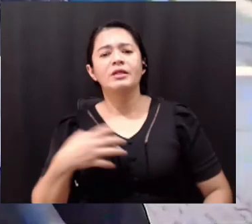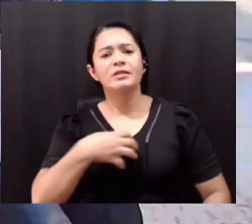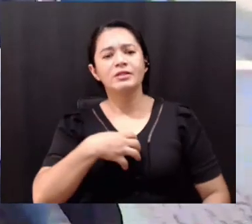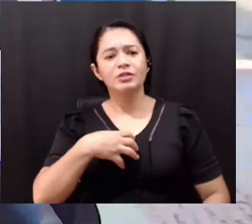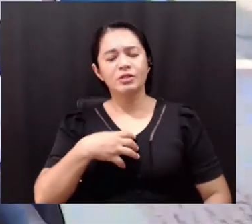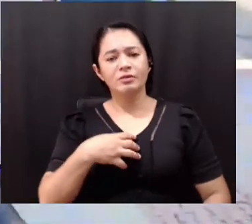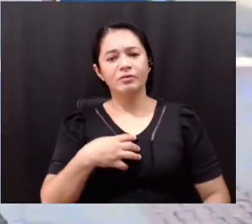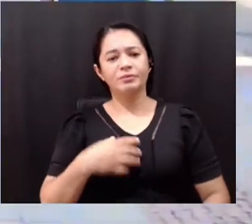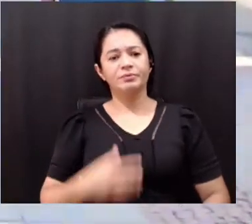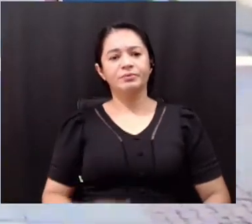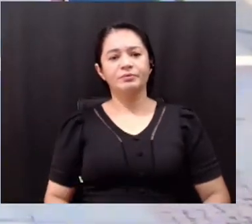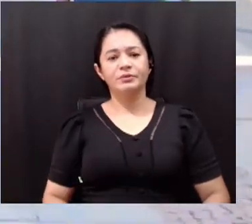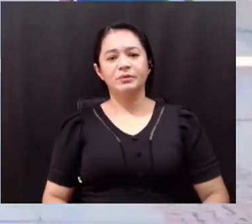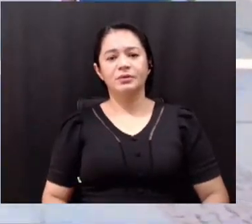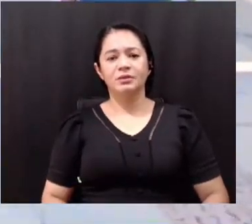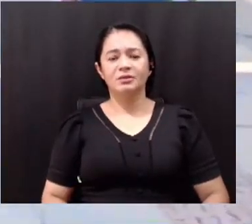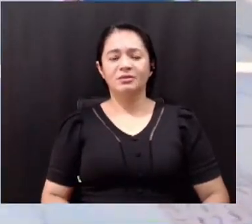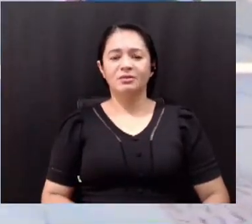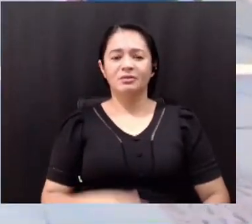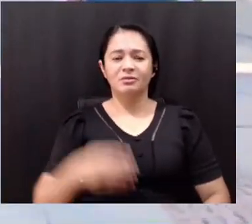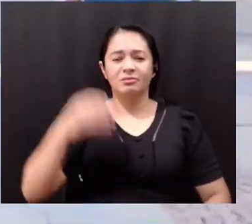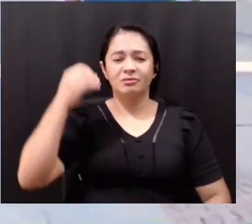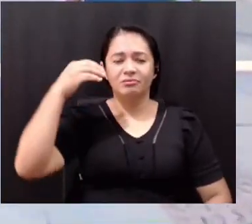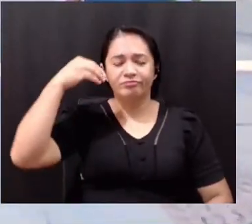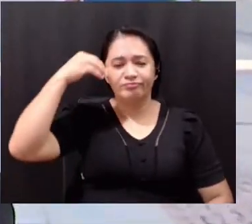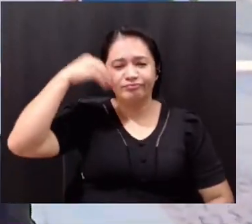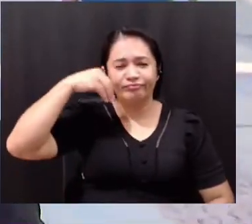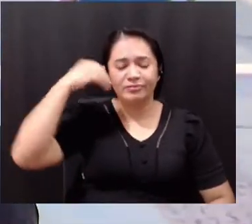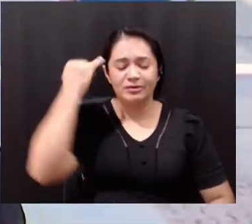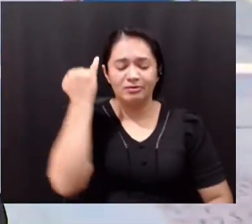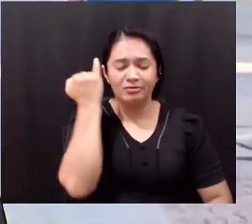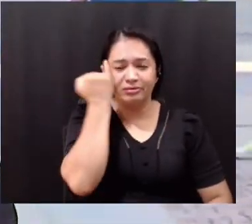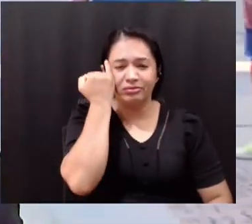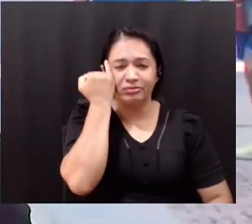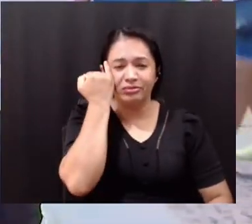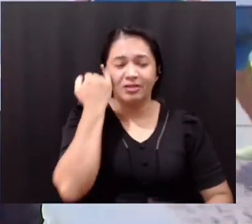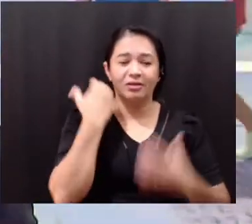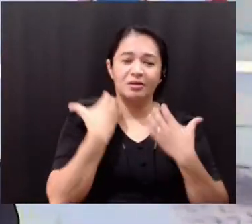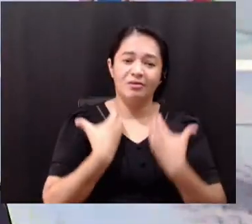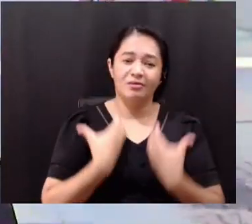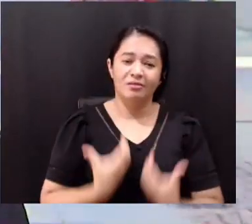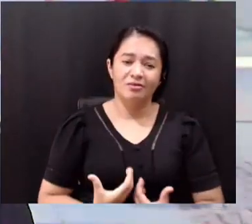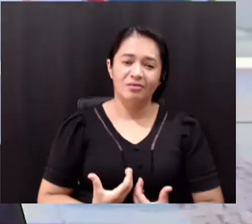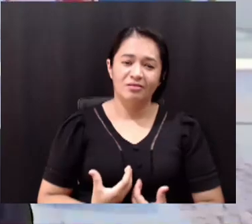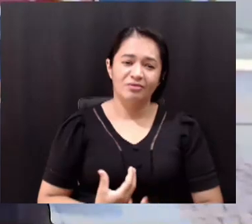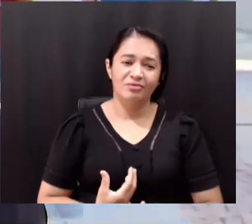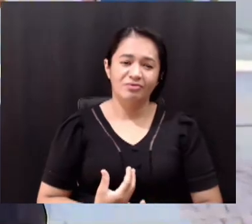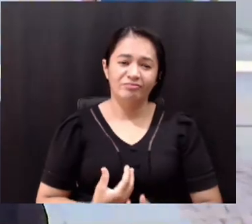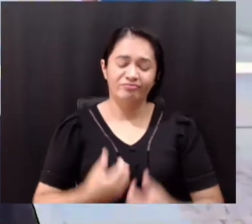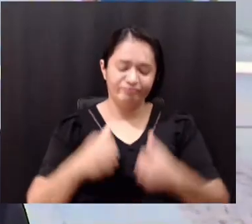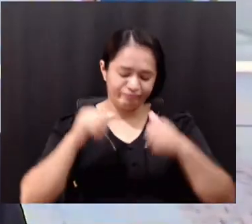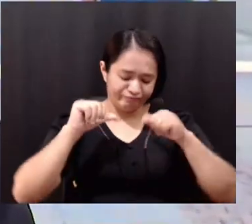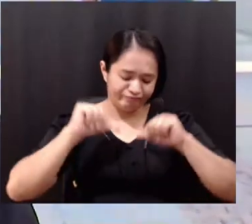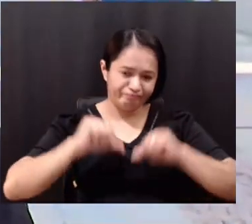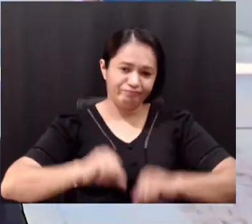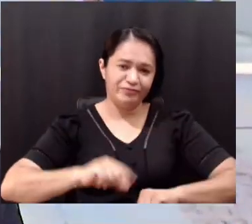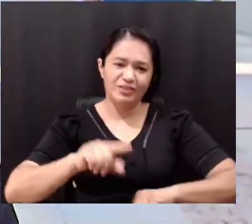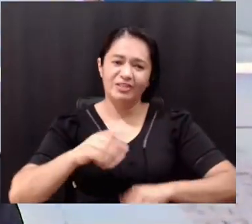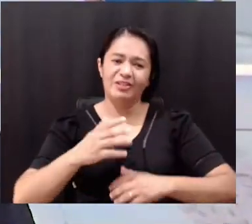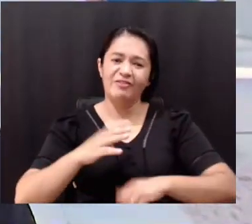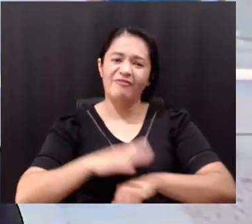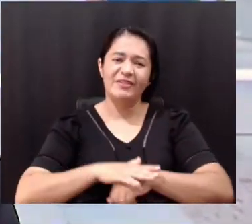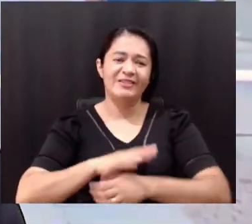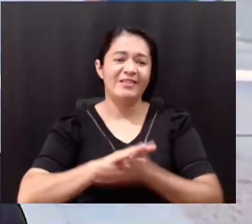desânimo generalizado, cansaço, um desânimo, você não quer fazer nada, você quer ficar dentro de casa, você